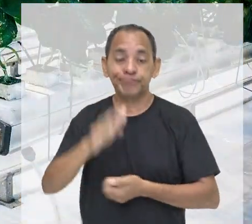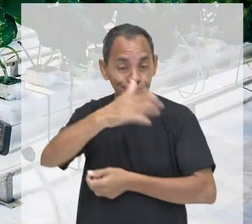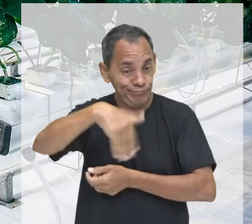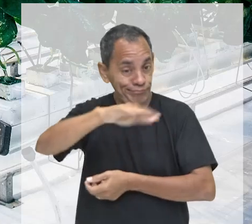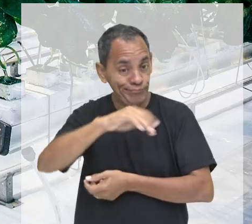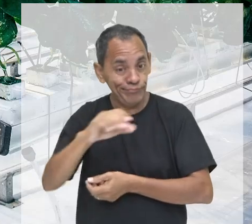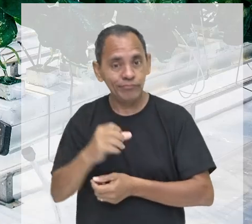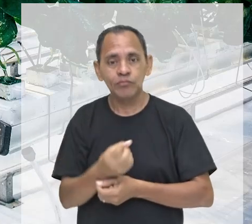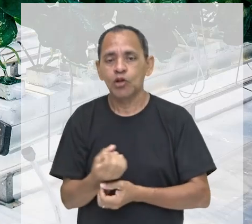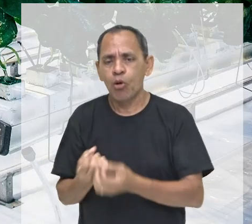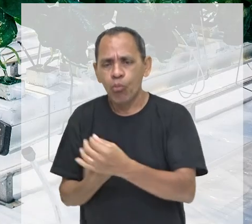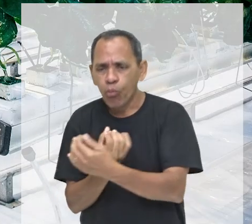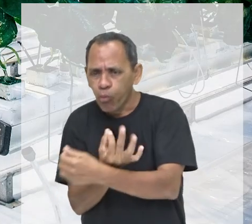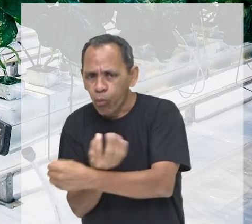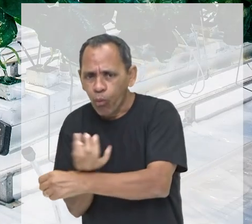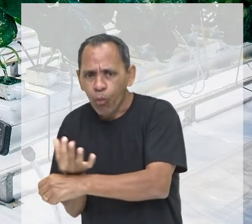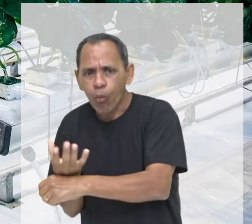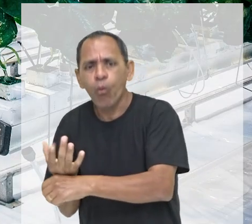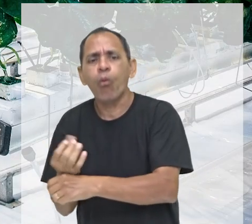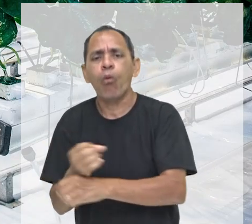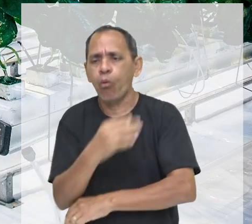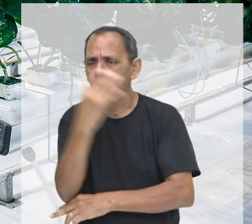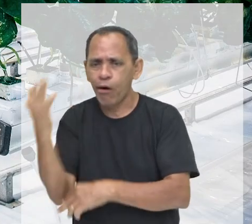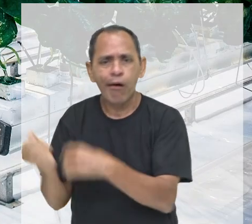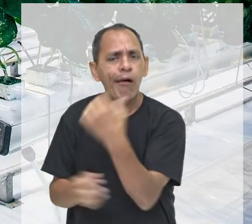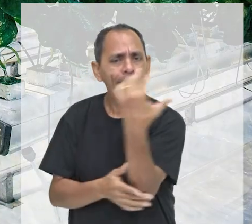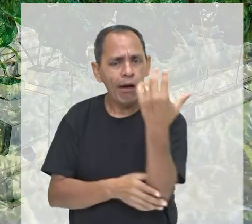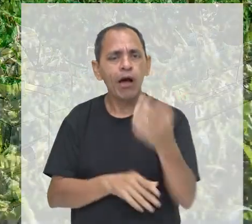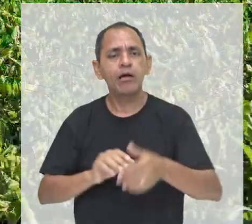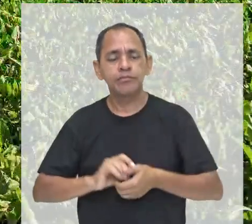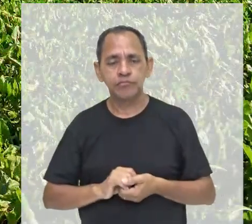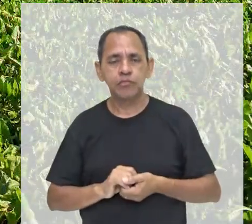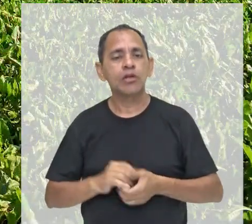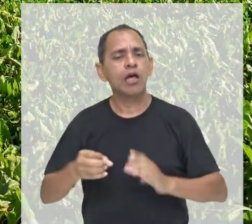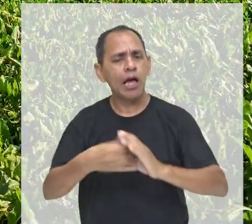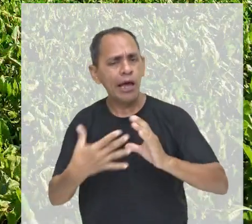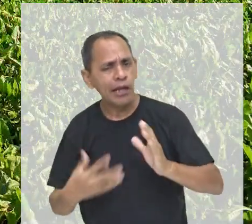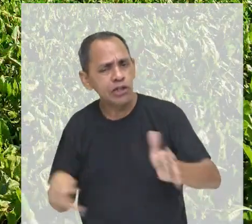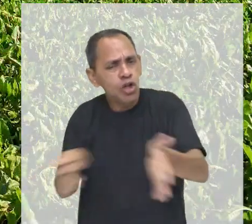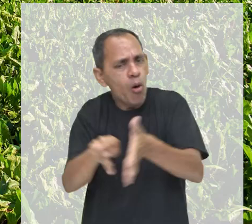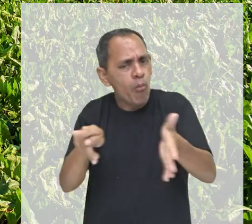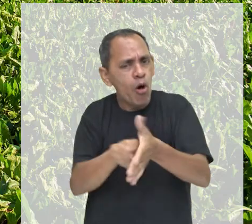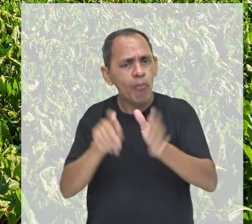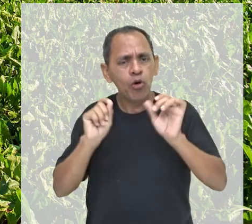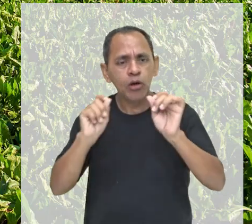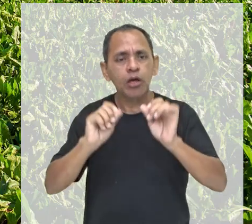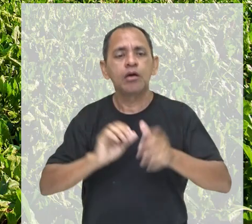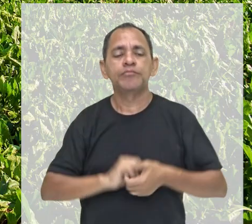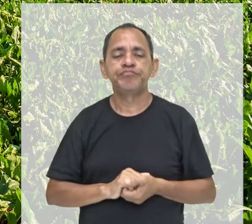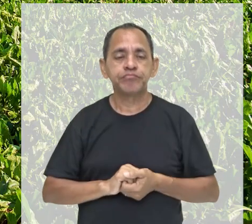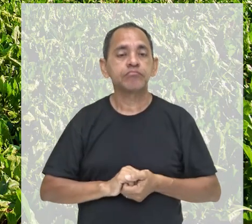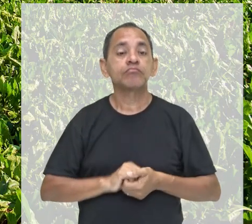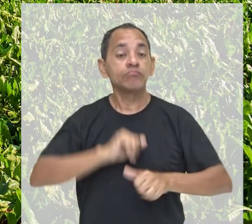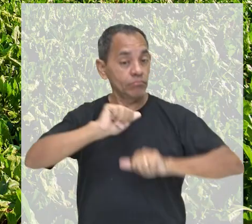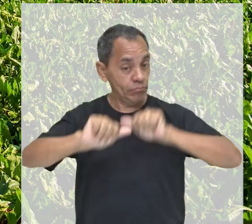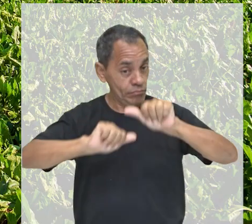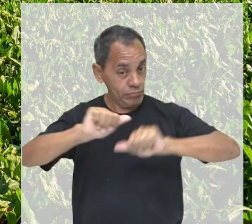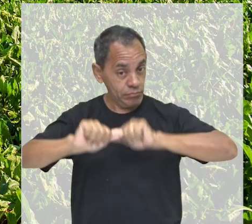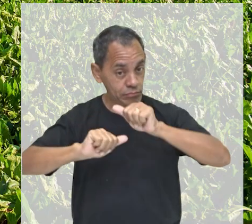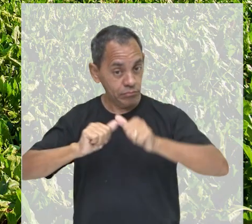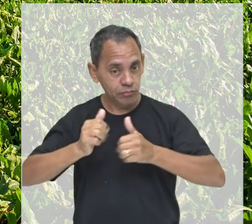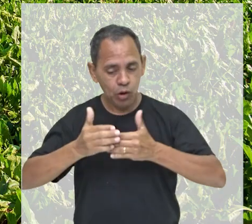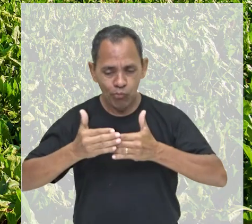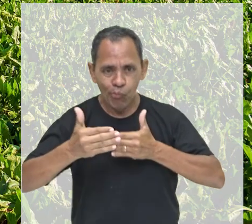certo, gente? Que são situações também, características que acabam sendo mudadas ao longo dos